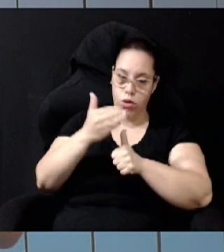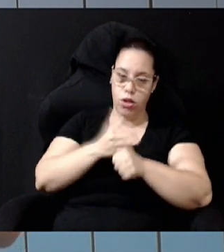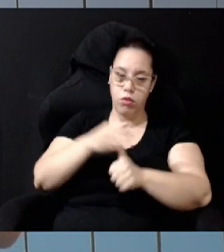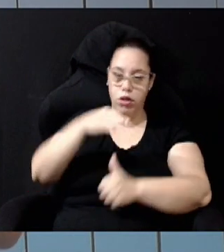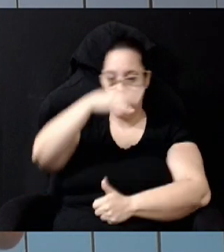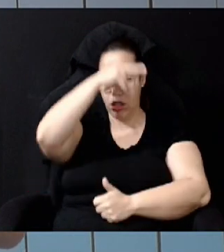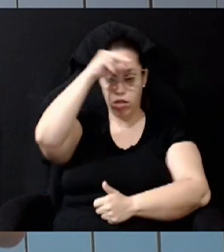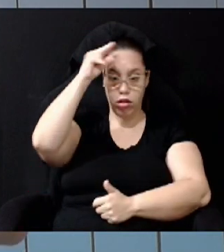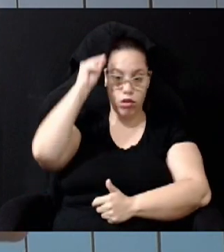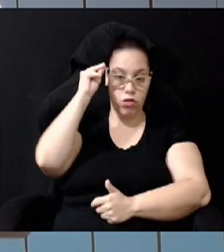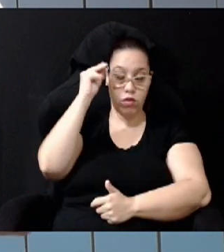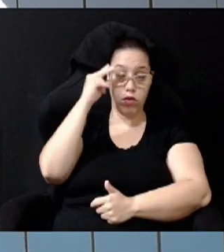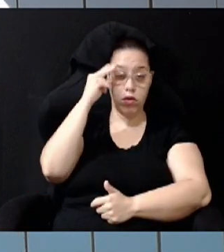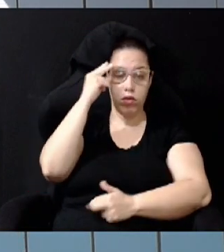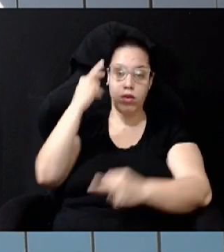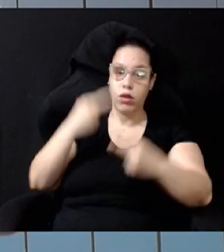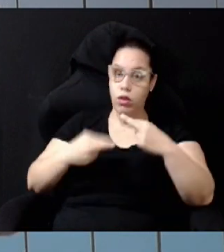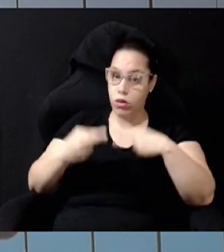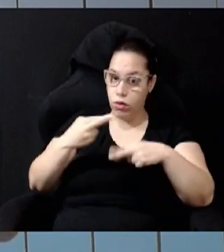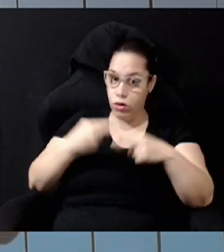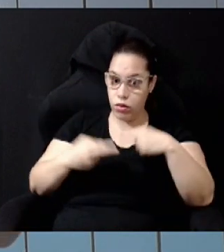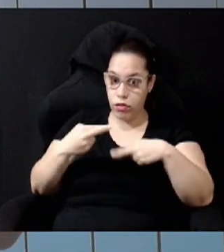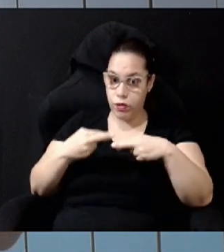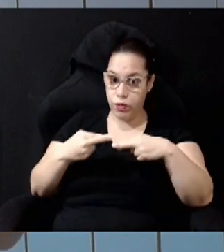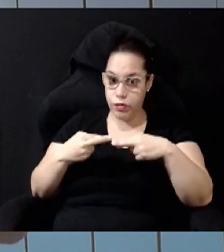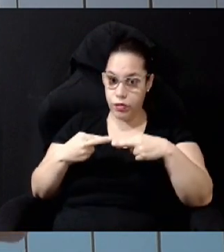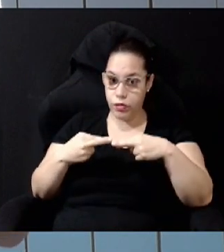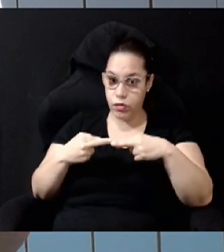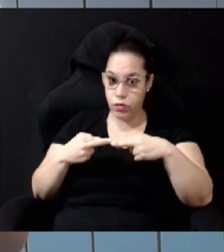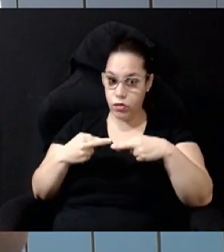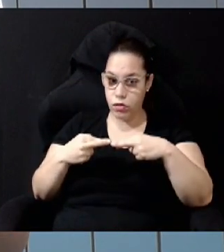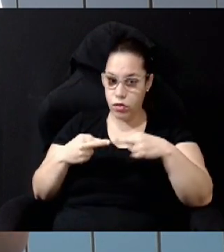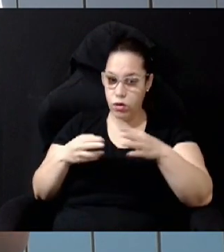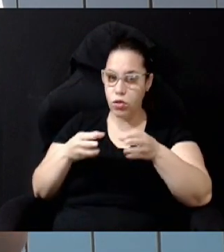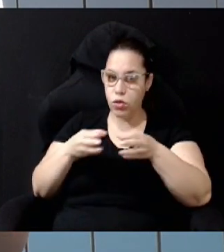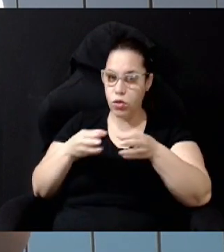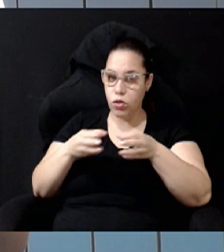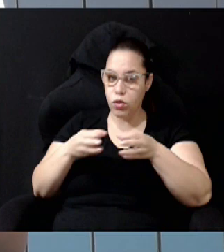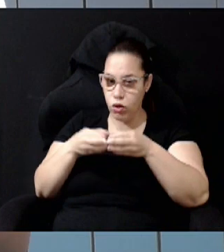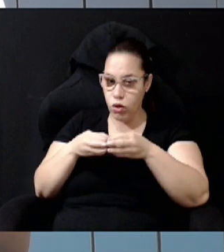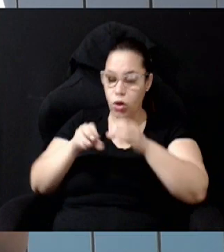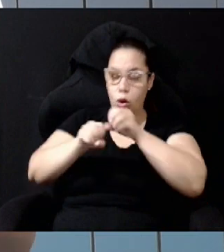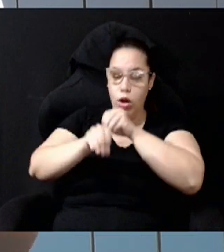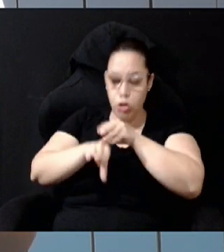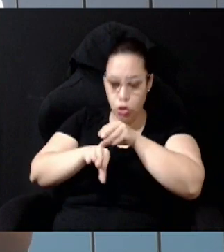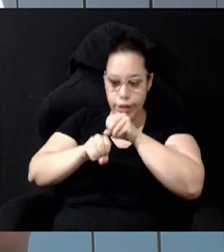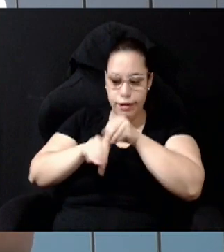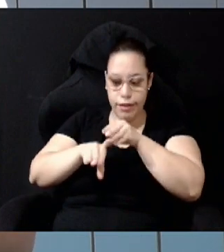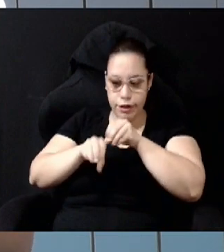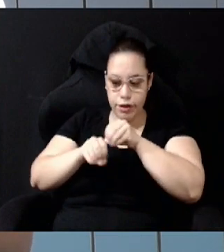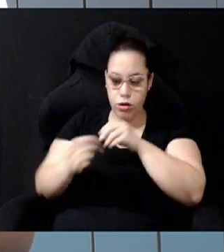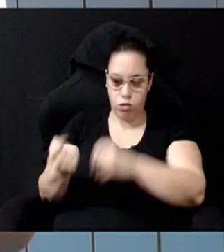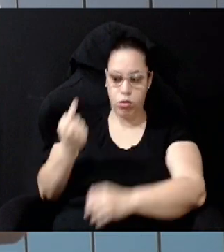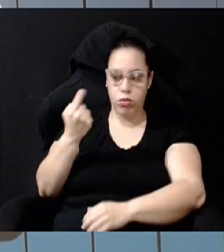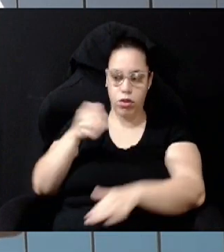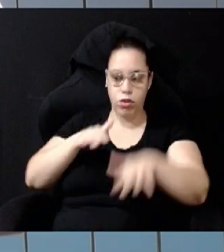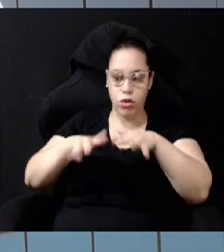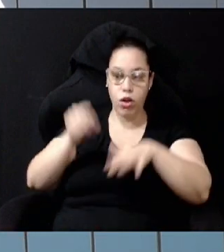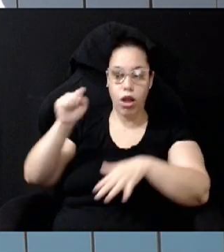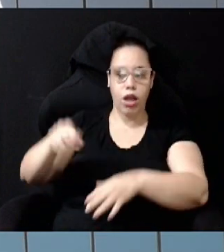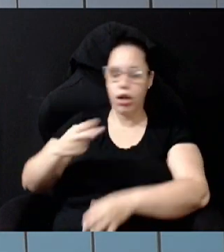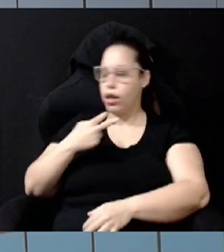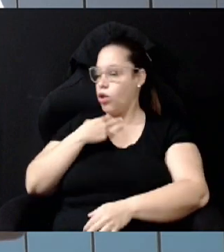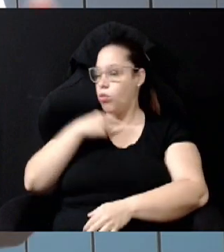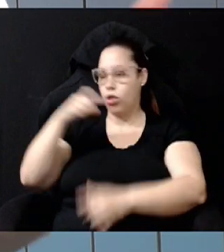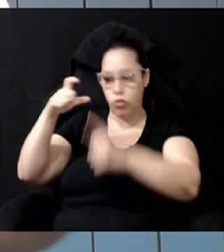a fiscalização, não no sentido punitivo no primeiro momento, eu acho que é de orientação. Sim. No primeiro momento, diz, olha, aqui você não pode ficar,